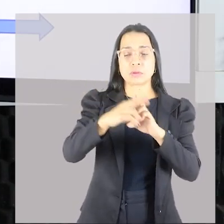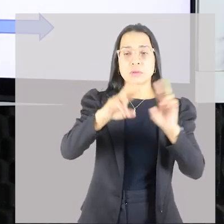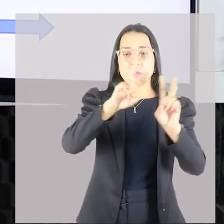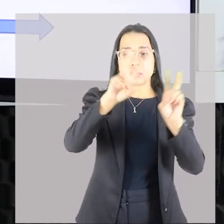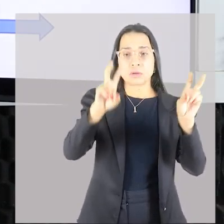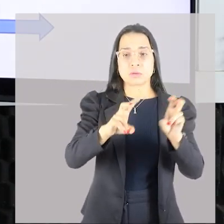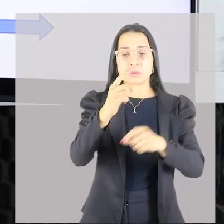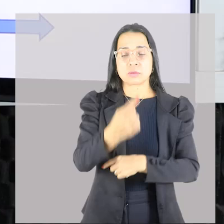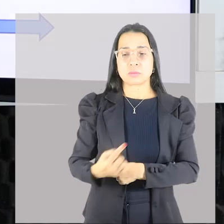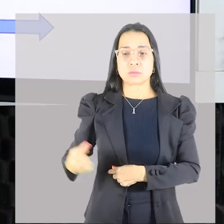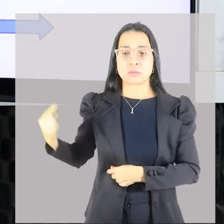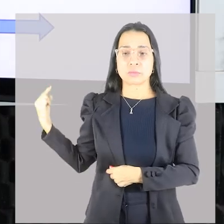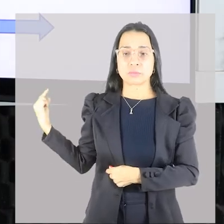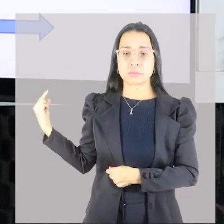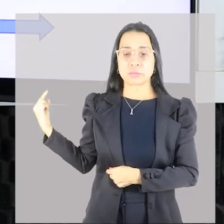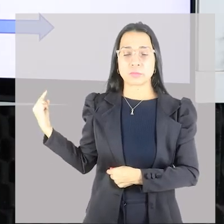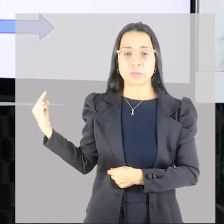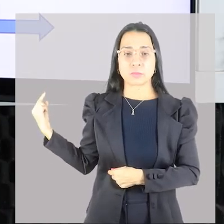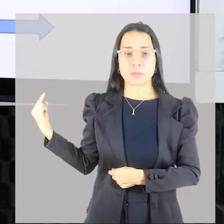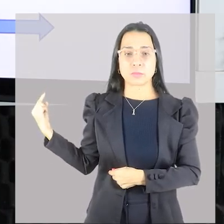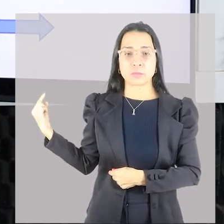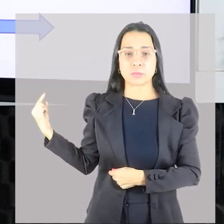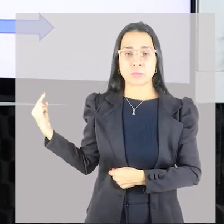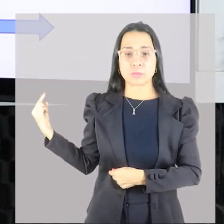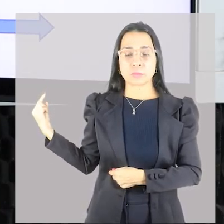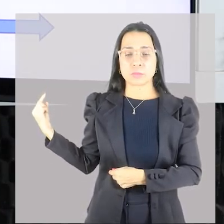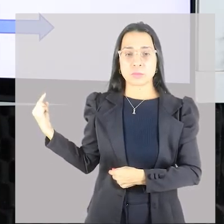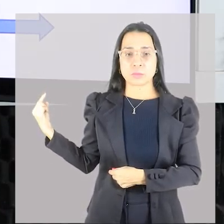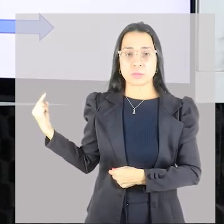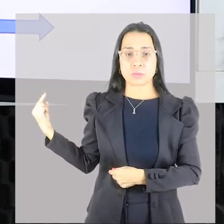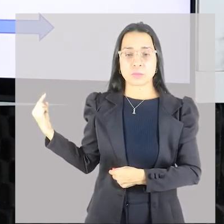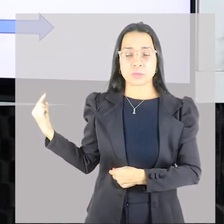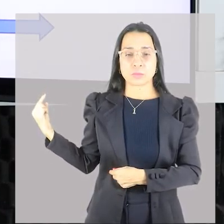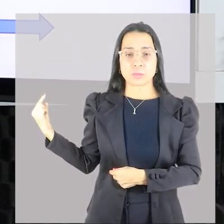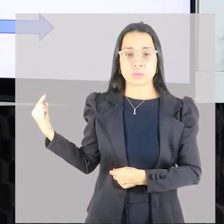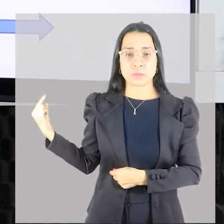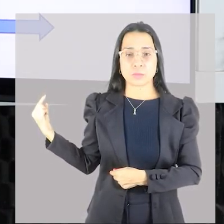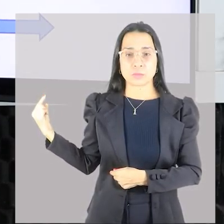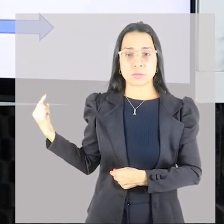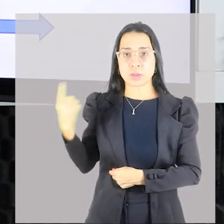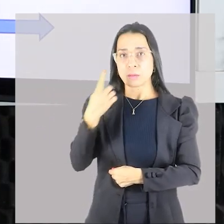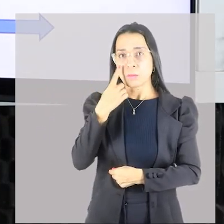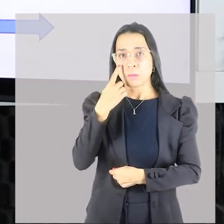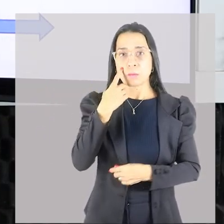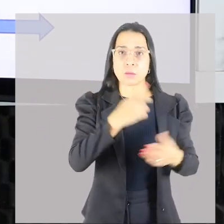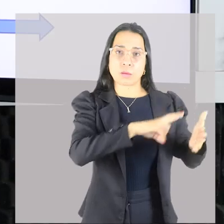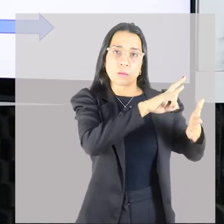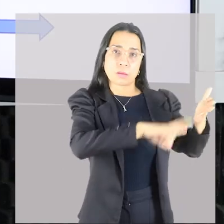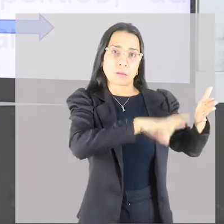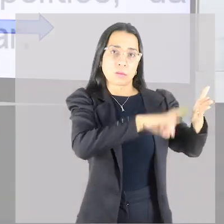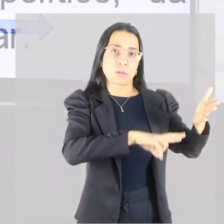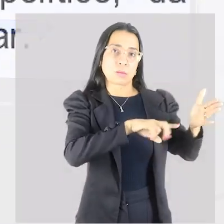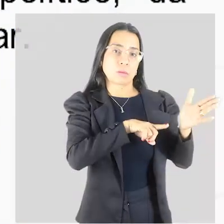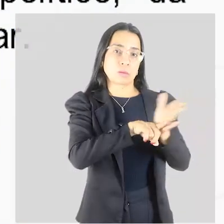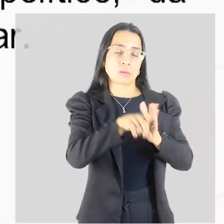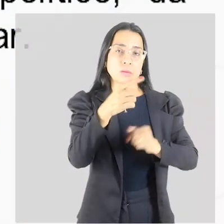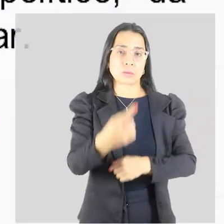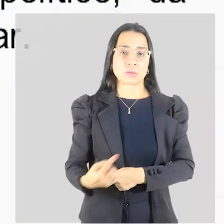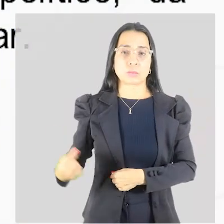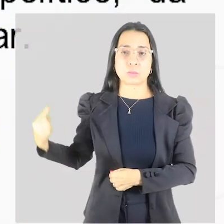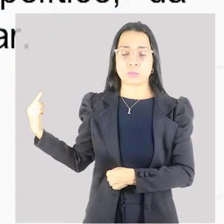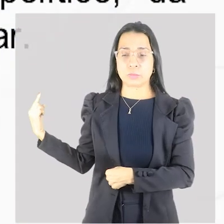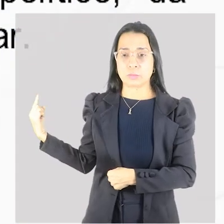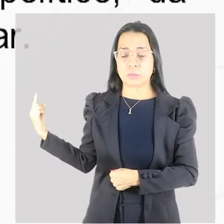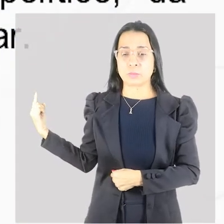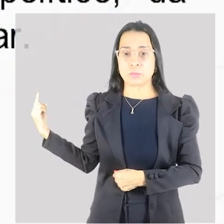trouxe uma questão do Enem, tá? Nosso exame nacional do ensino médio. Vamos ler a questão? Não nos resta a menor